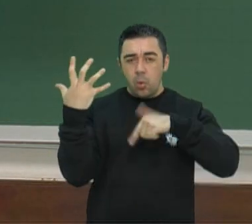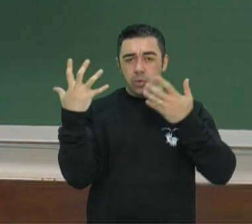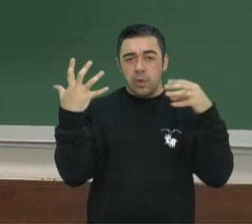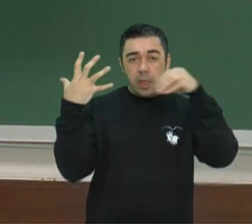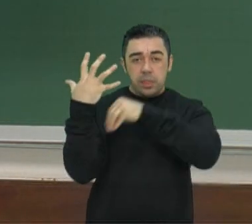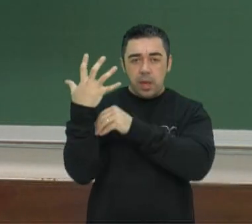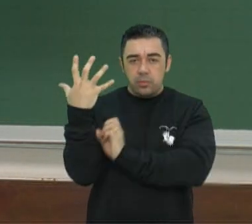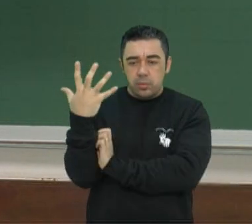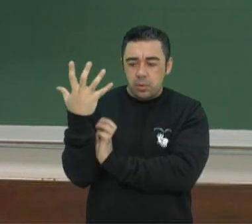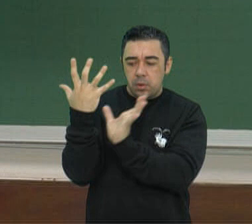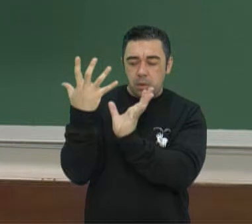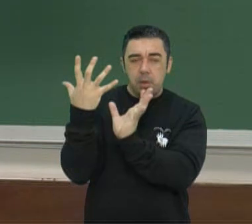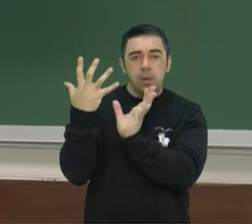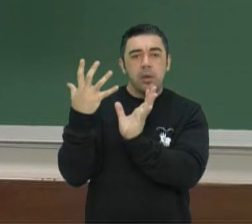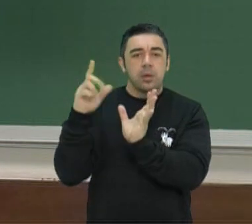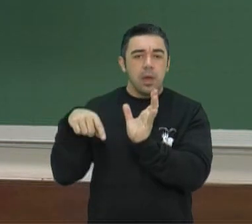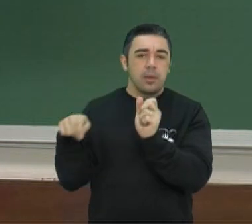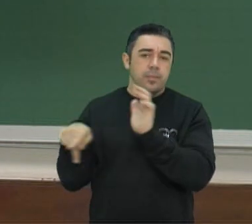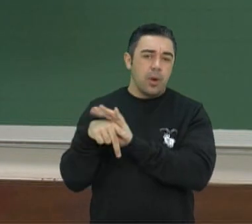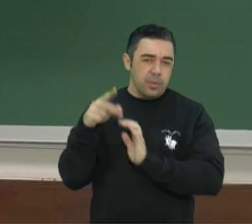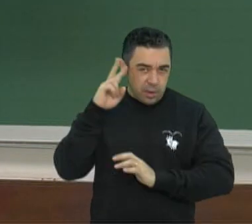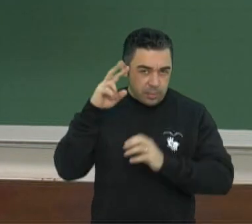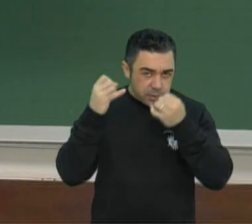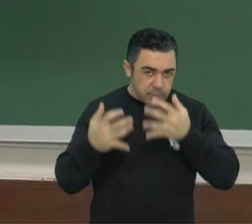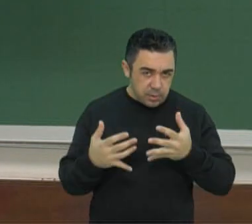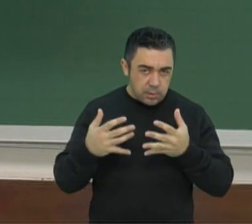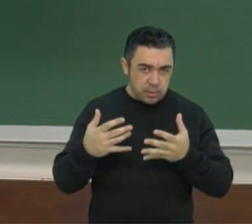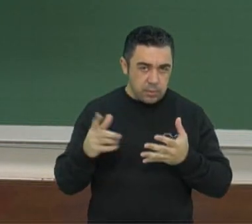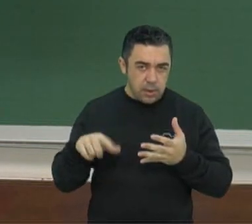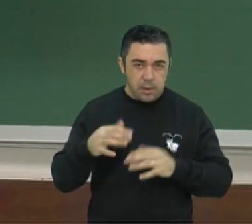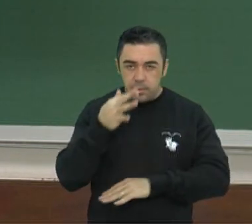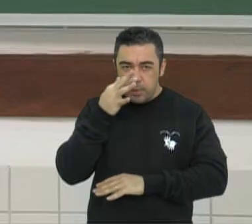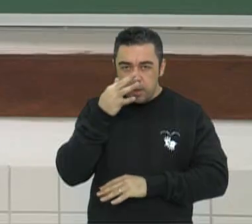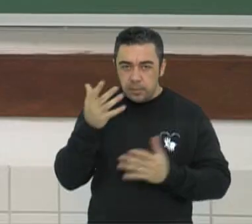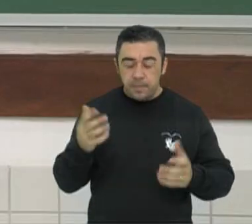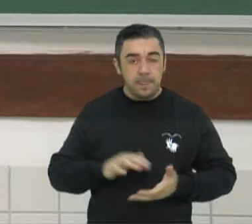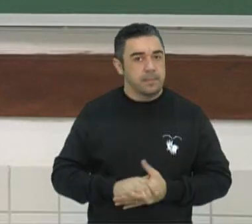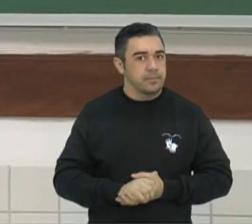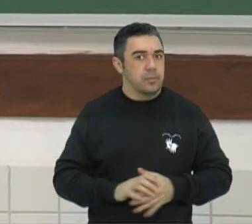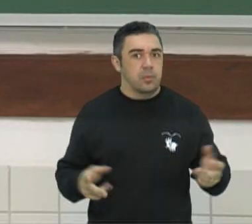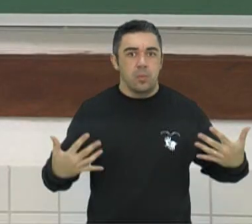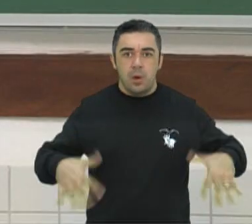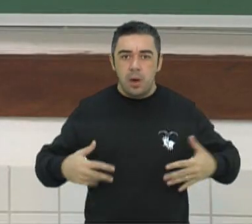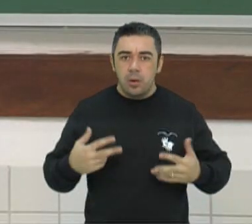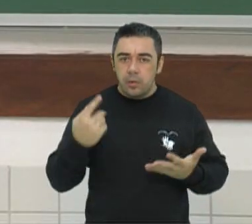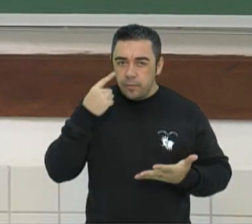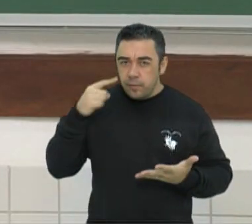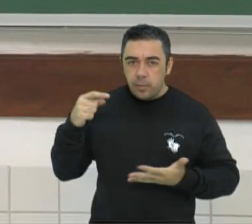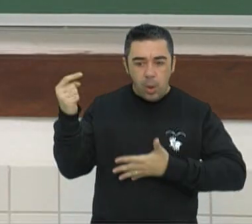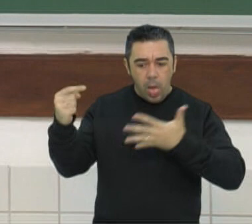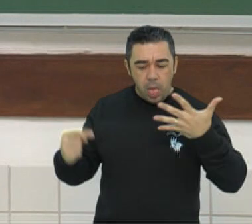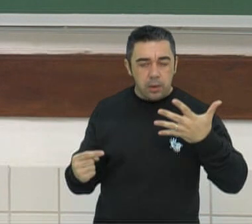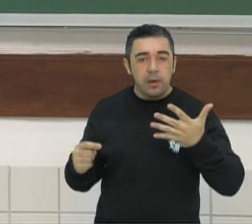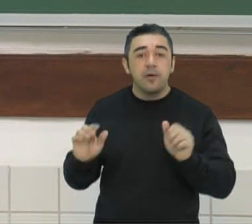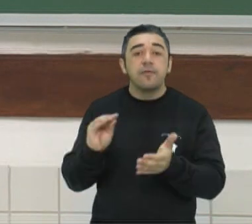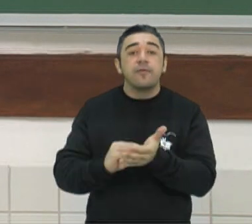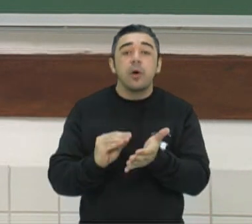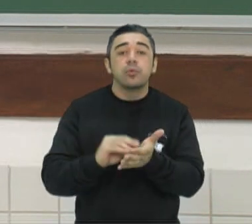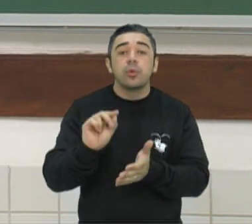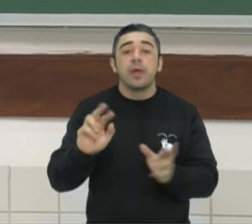que a gente ainda podia chamar de epifitismo quando trata-se de plantas. Então, olha quanta coisa a gente viu. Ficou faltando, então, as